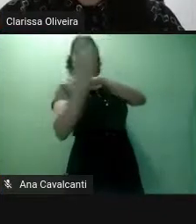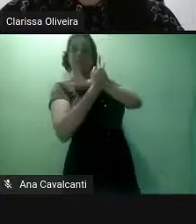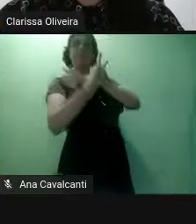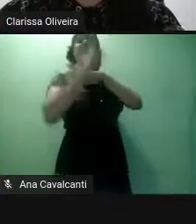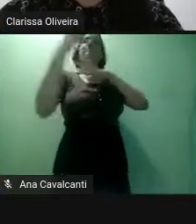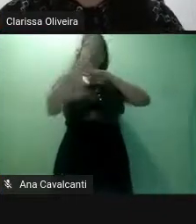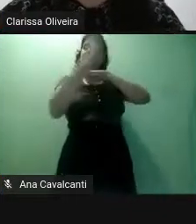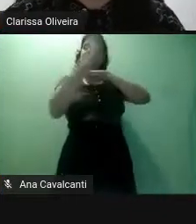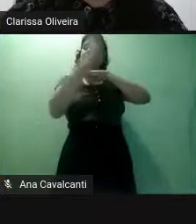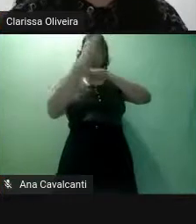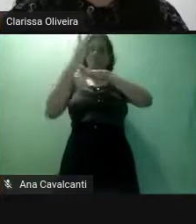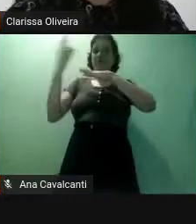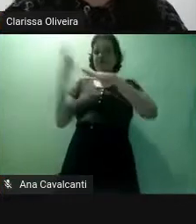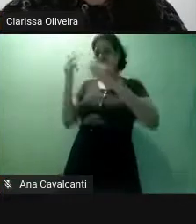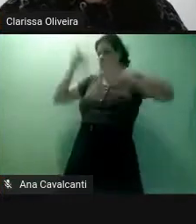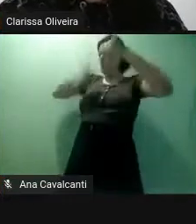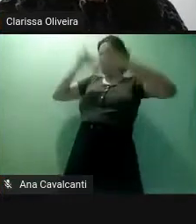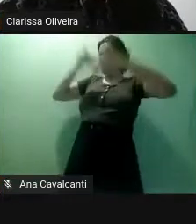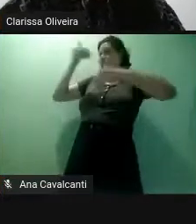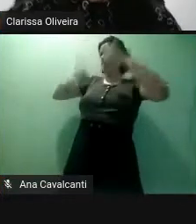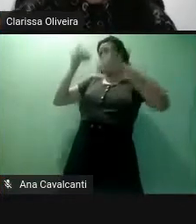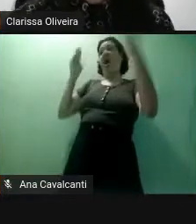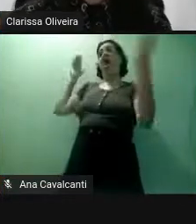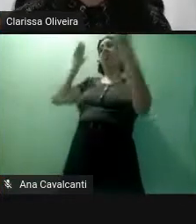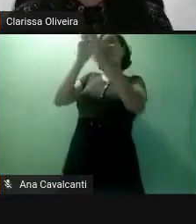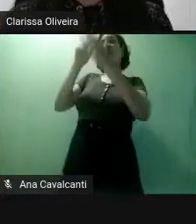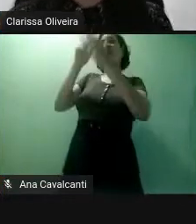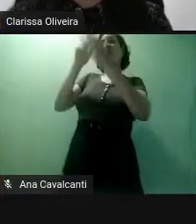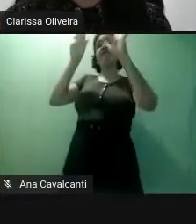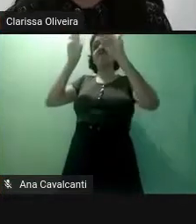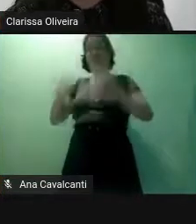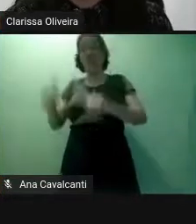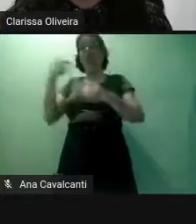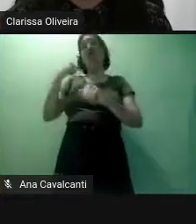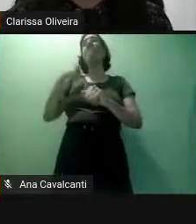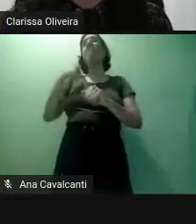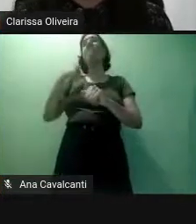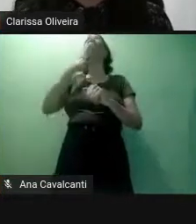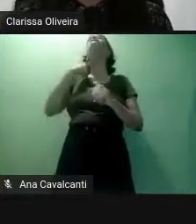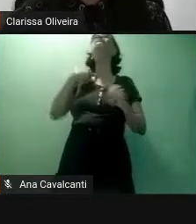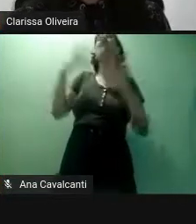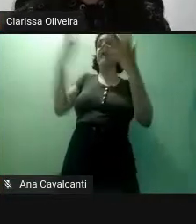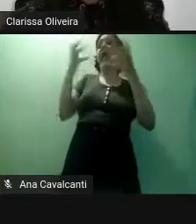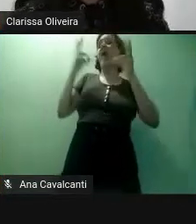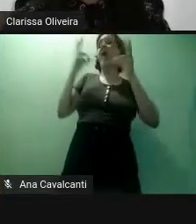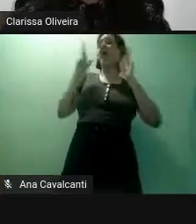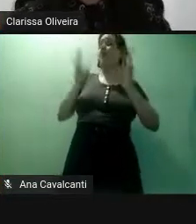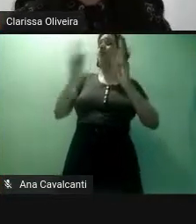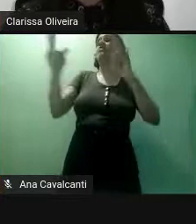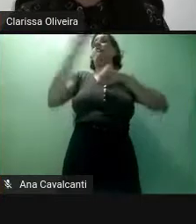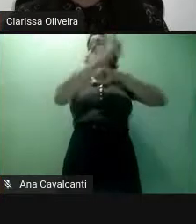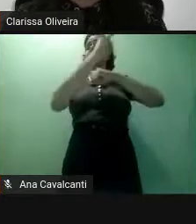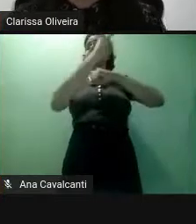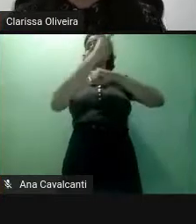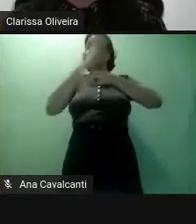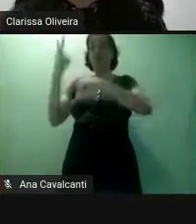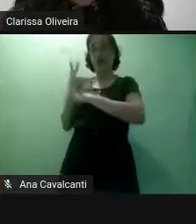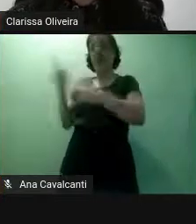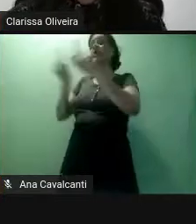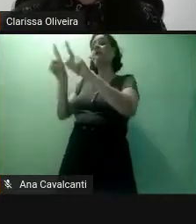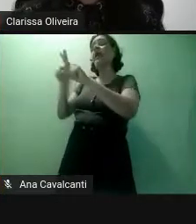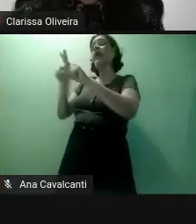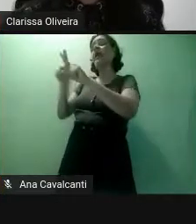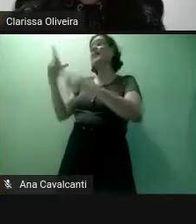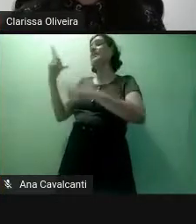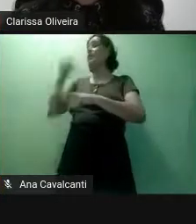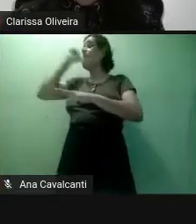de forma efetiva até o final. Mas eu espero, sim, continuar dessa maneira. Tem uma colega minha, enfermeira,